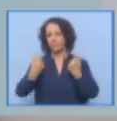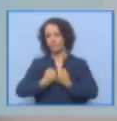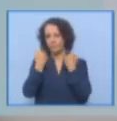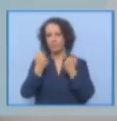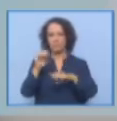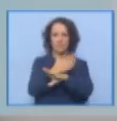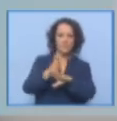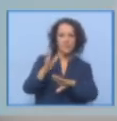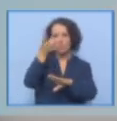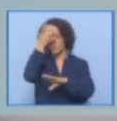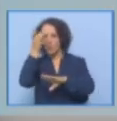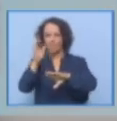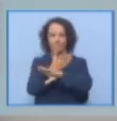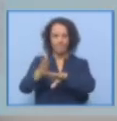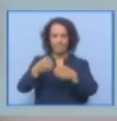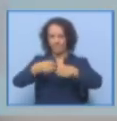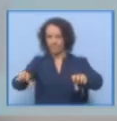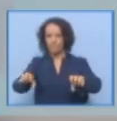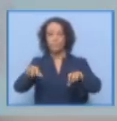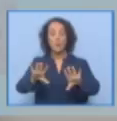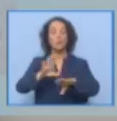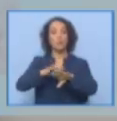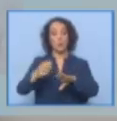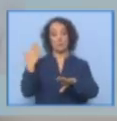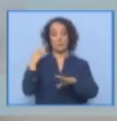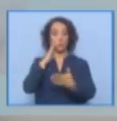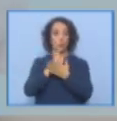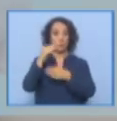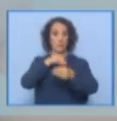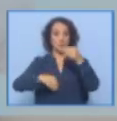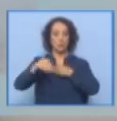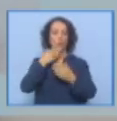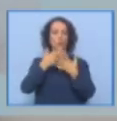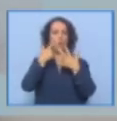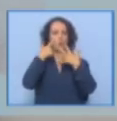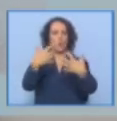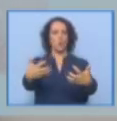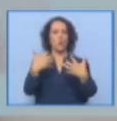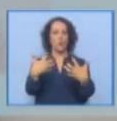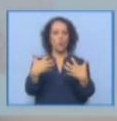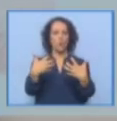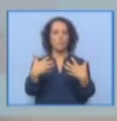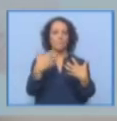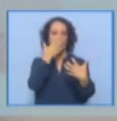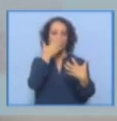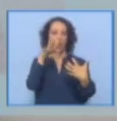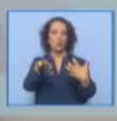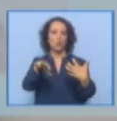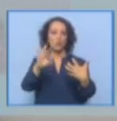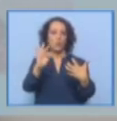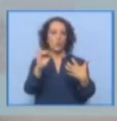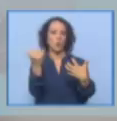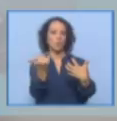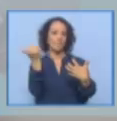circunstâncias, mas é de facto algo que resulta das eleições, sobretudo porque elas dramatizam uma segunda escolha, uma segunda